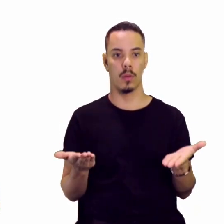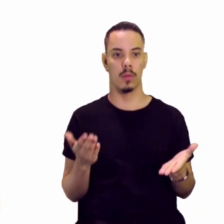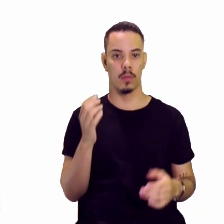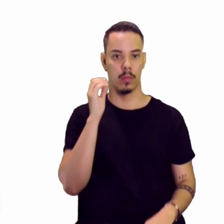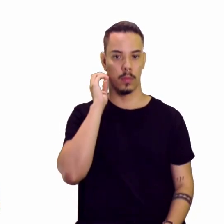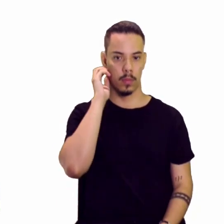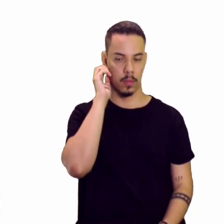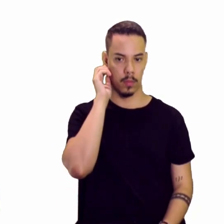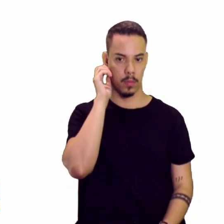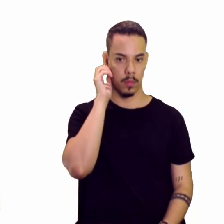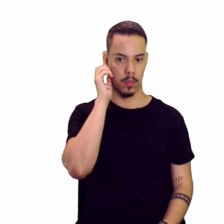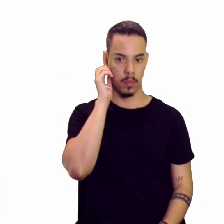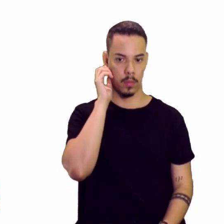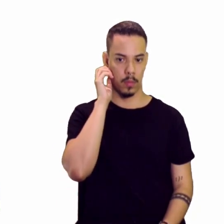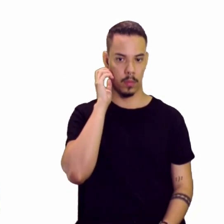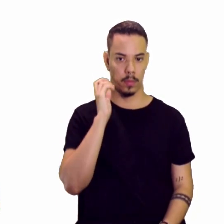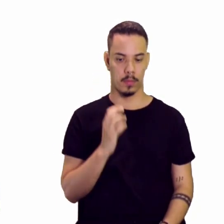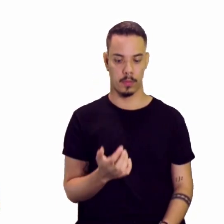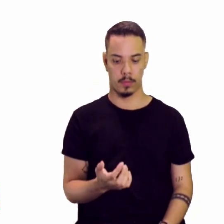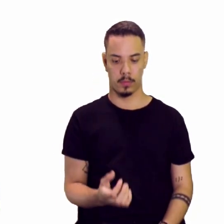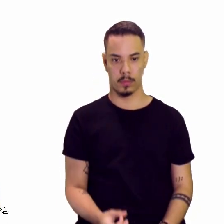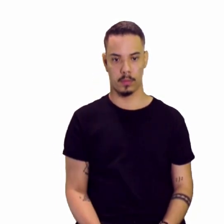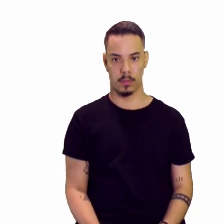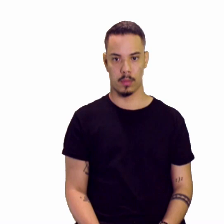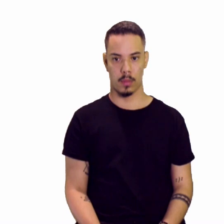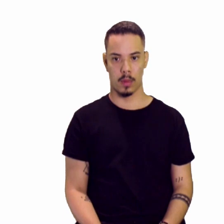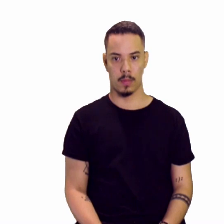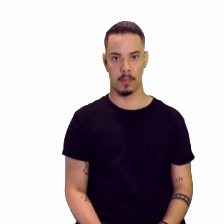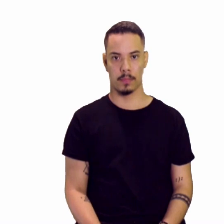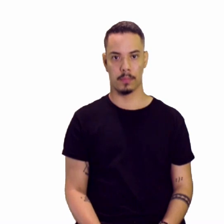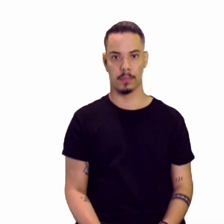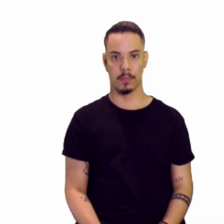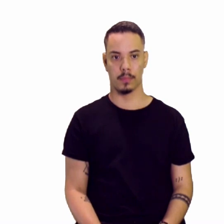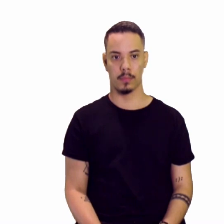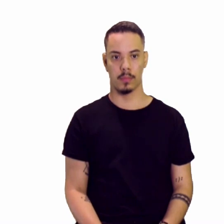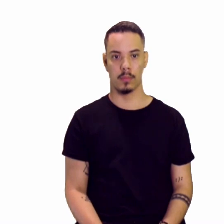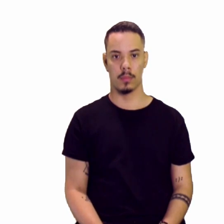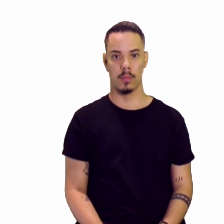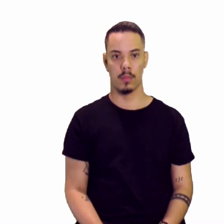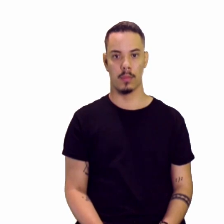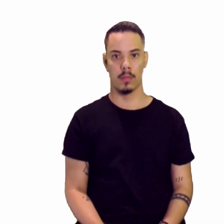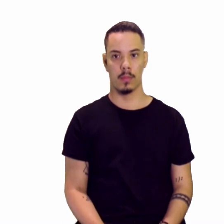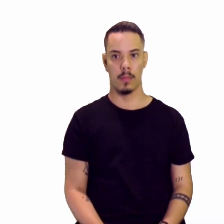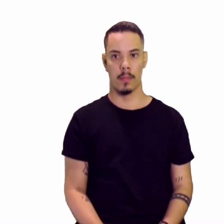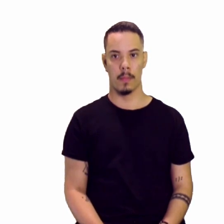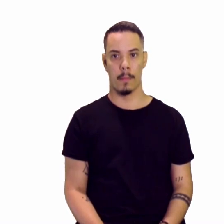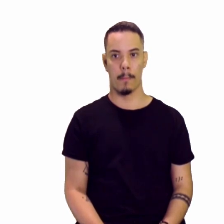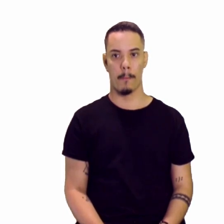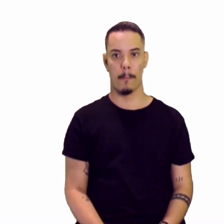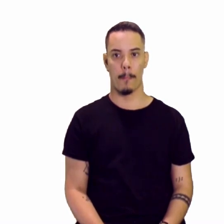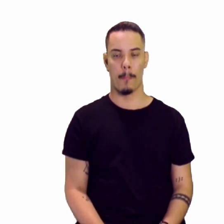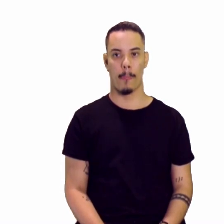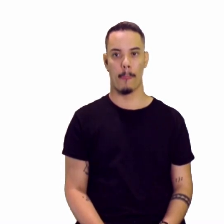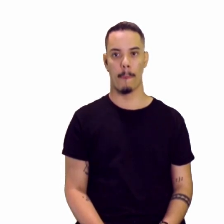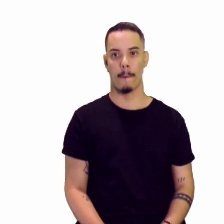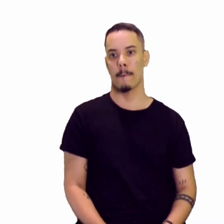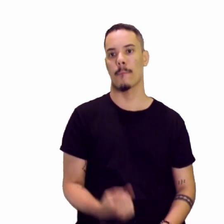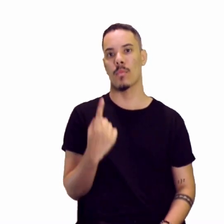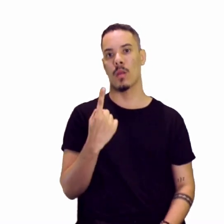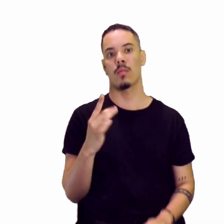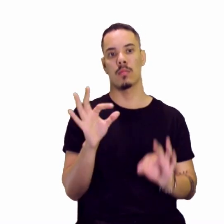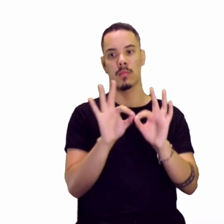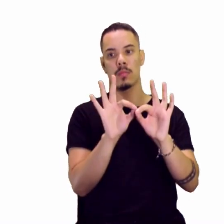bloco B está na direção vertical, né? Justamente. Enquanto que o A está na horizontal, que ele vai movimentar,